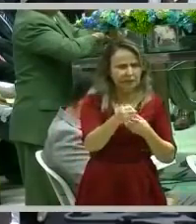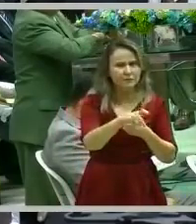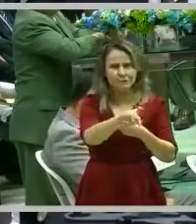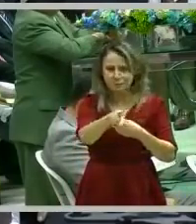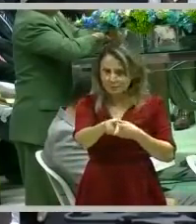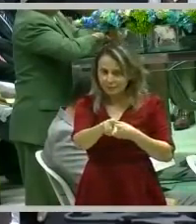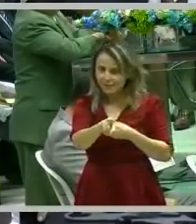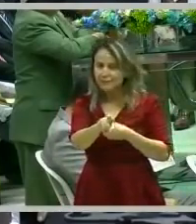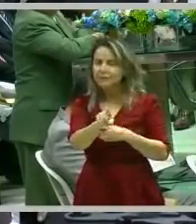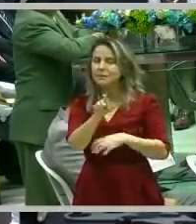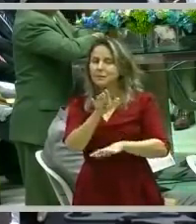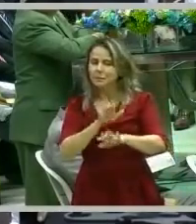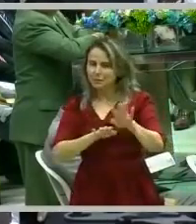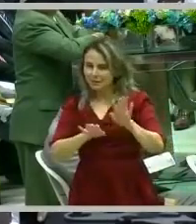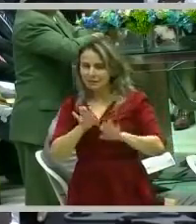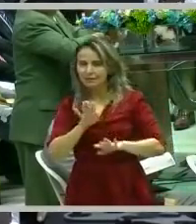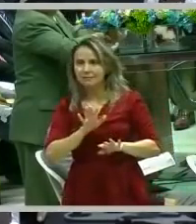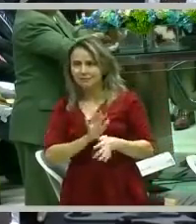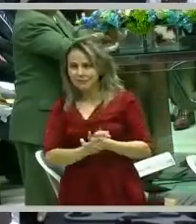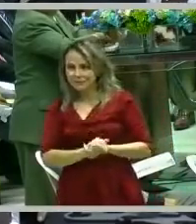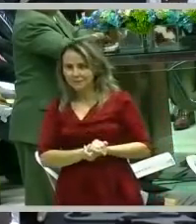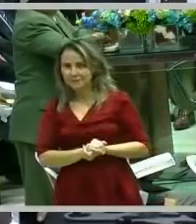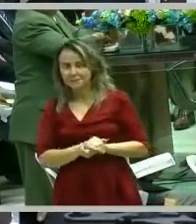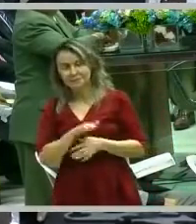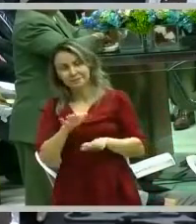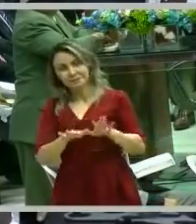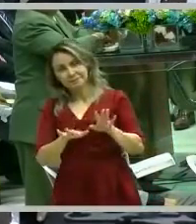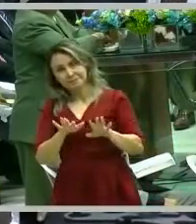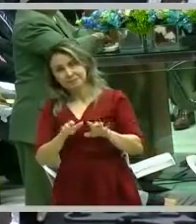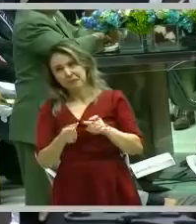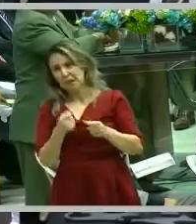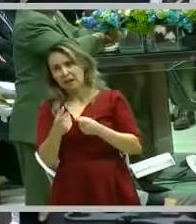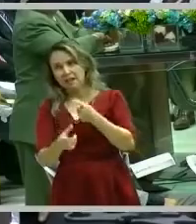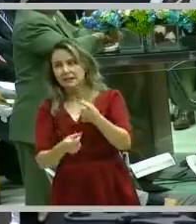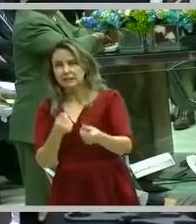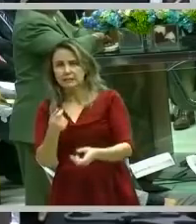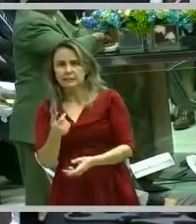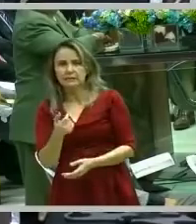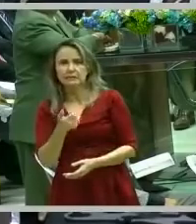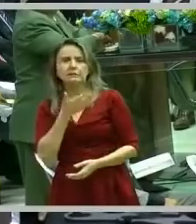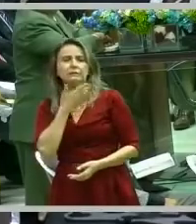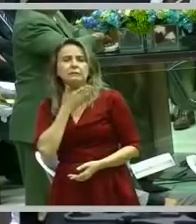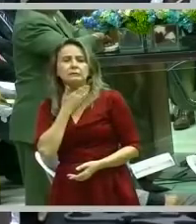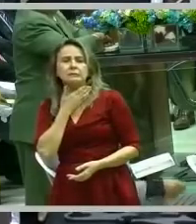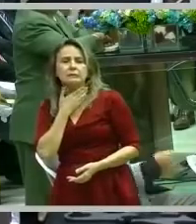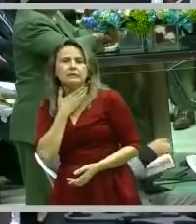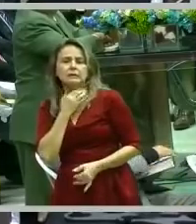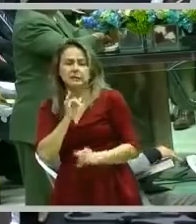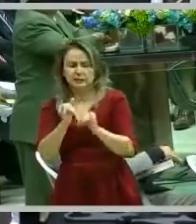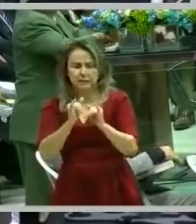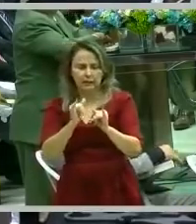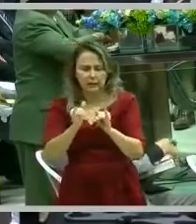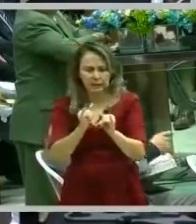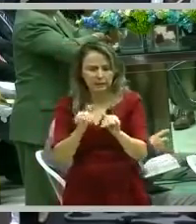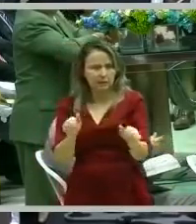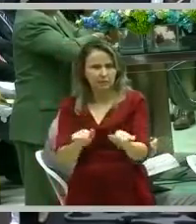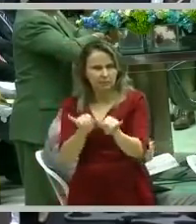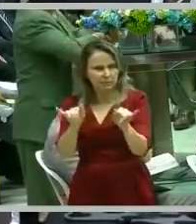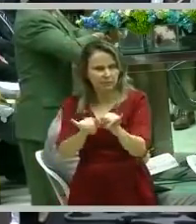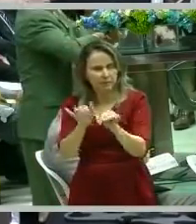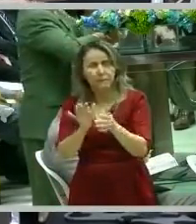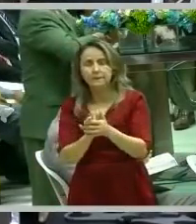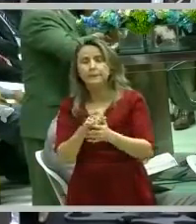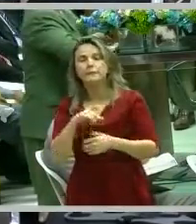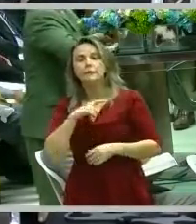também não produza. E às vezes fica conversando besteira na internet, fica conversando tolice. Tem um grande luminar aqui